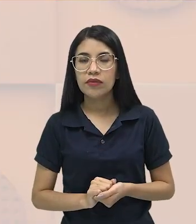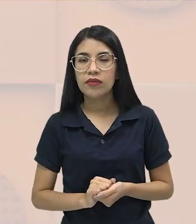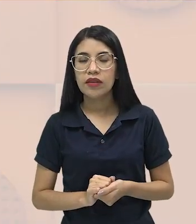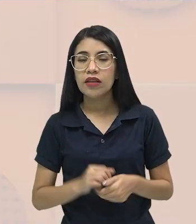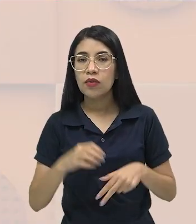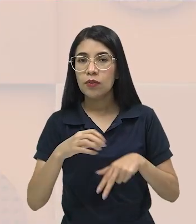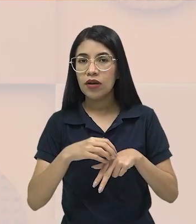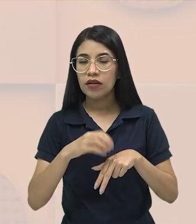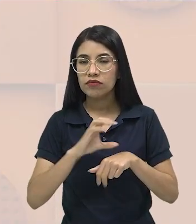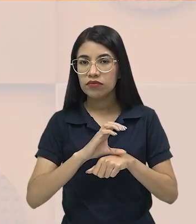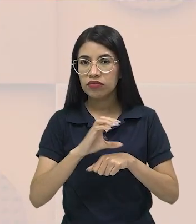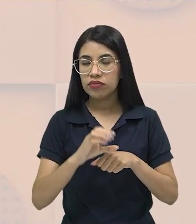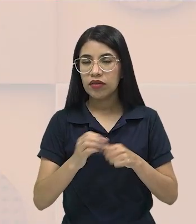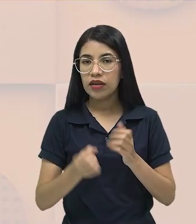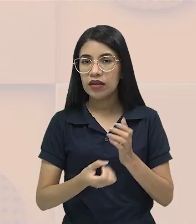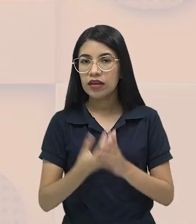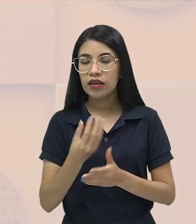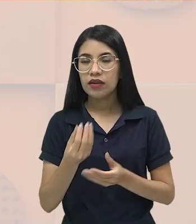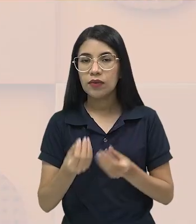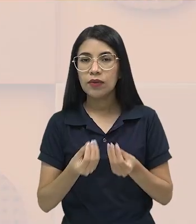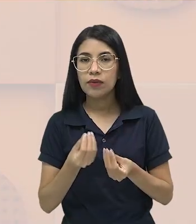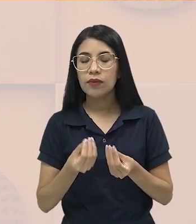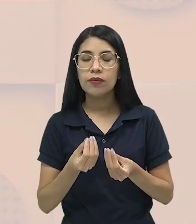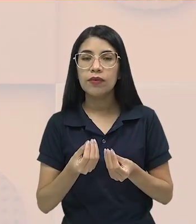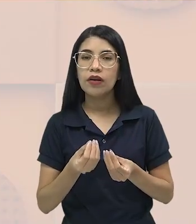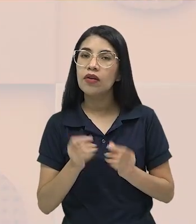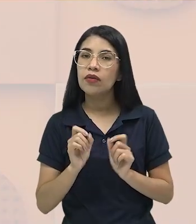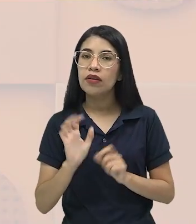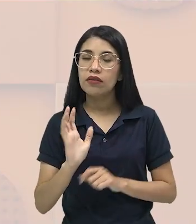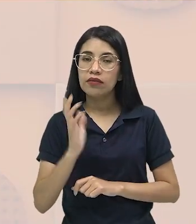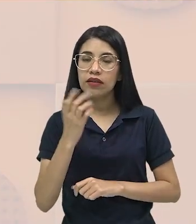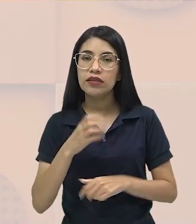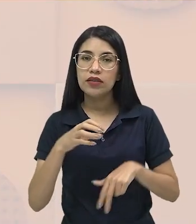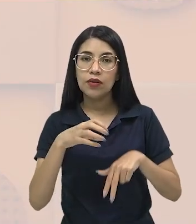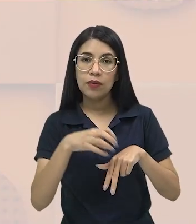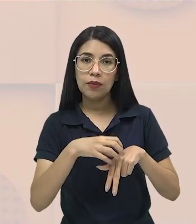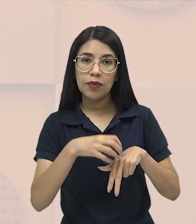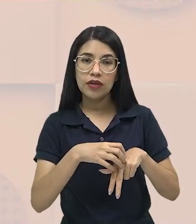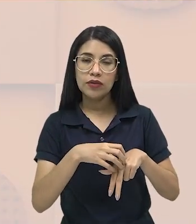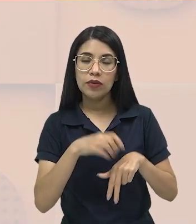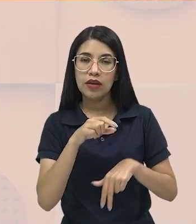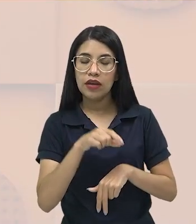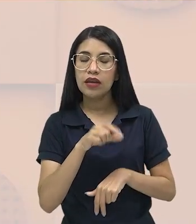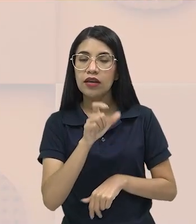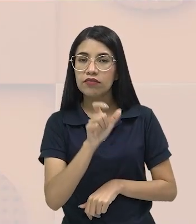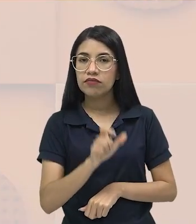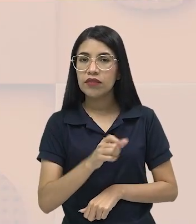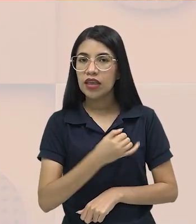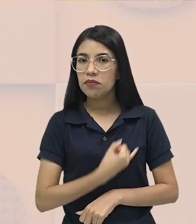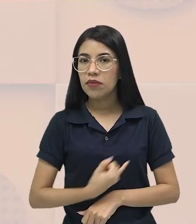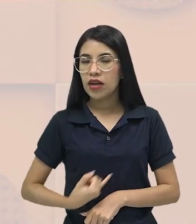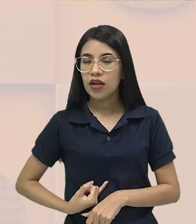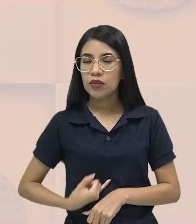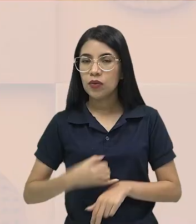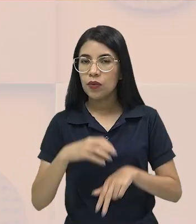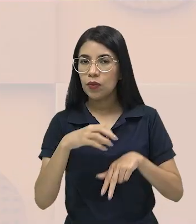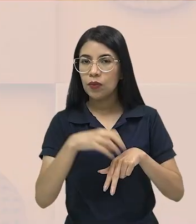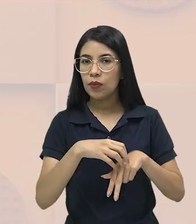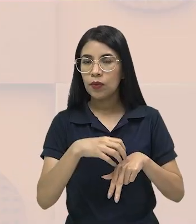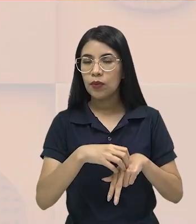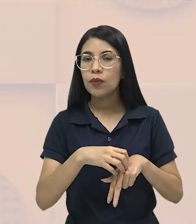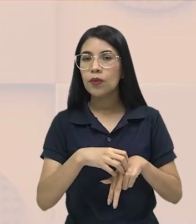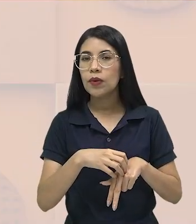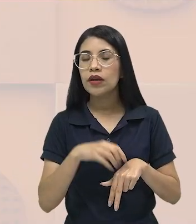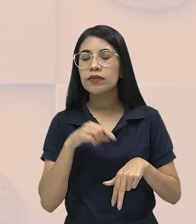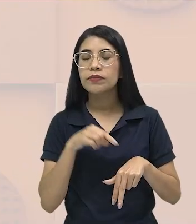constitucionalista é estabelecida, o que vai acontecer? O rei, o imperador, não importa ali o cargo, a